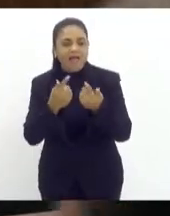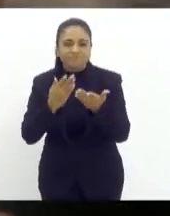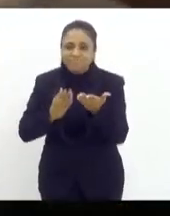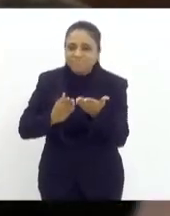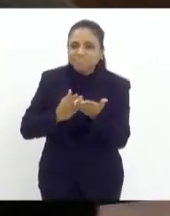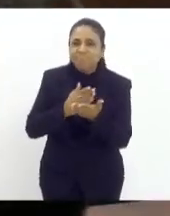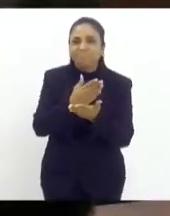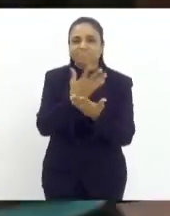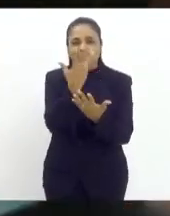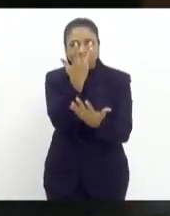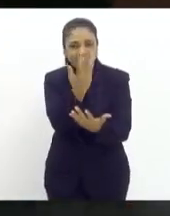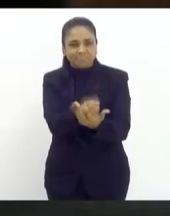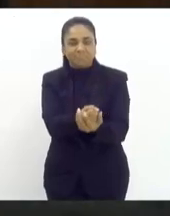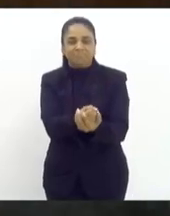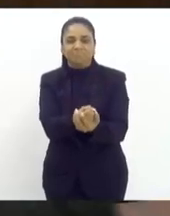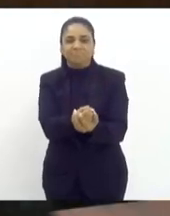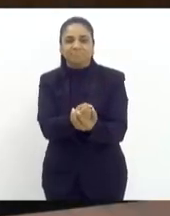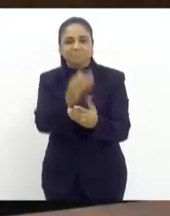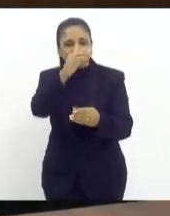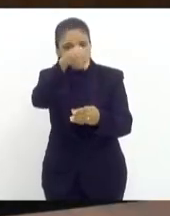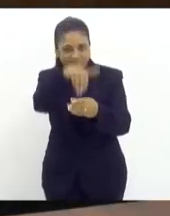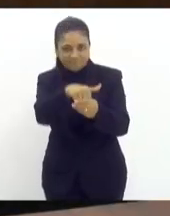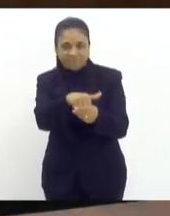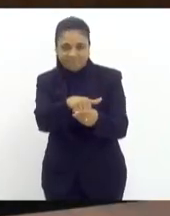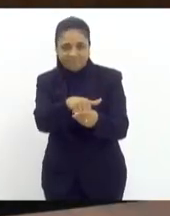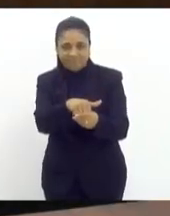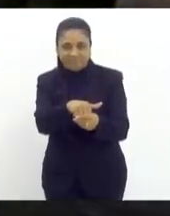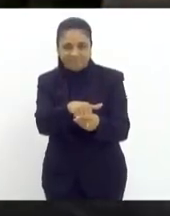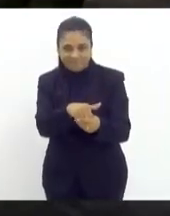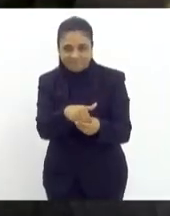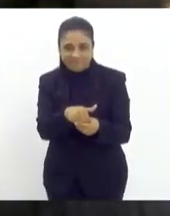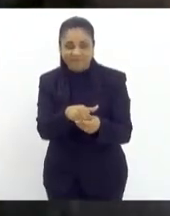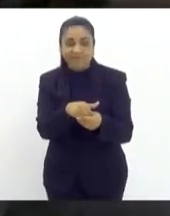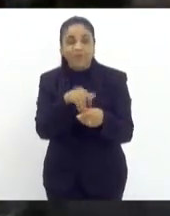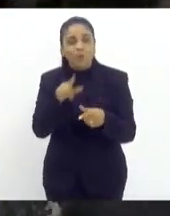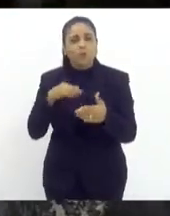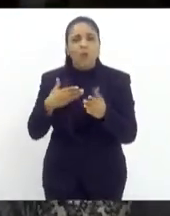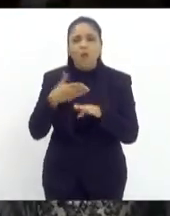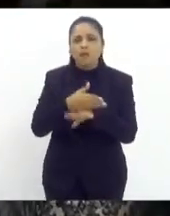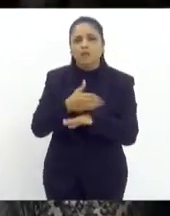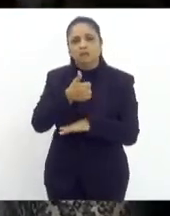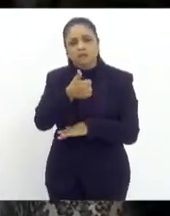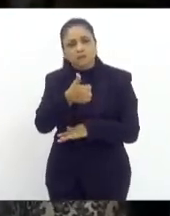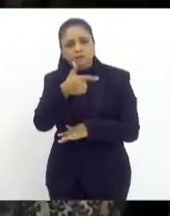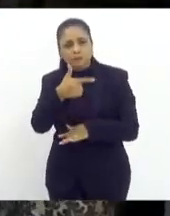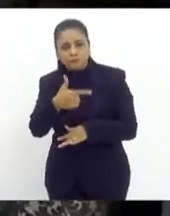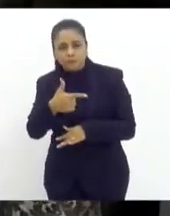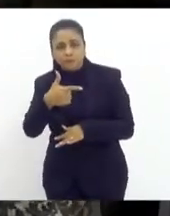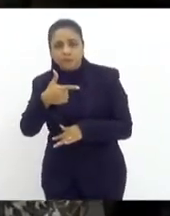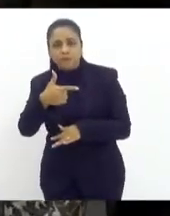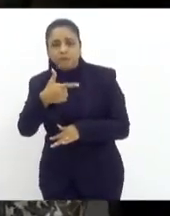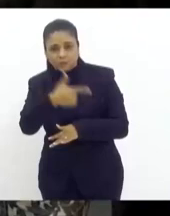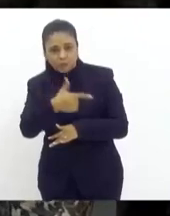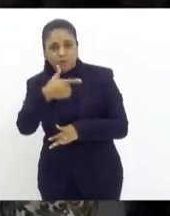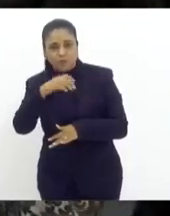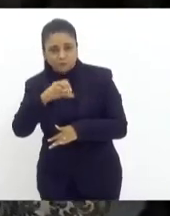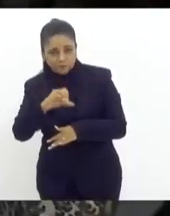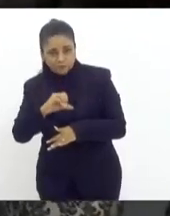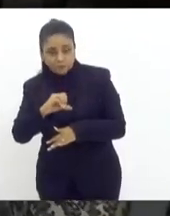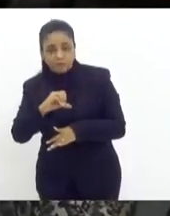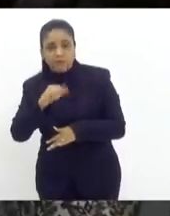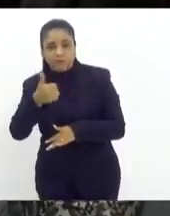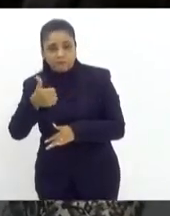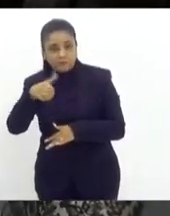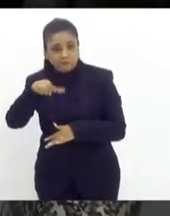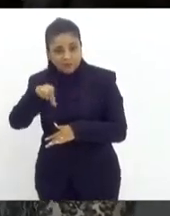esse projeto com urgência porque quando eu entrei aqui em 2019 deputado Jorge se debatia se o